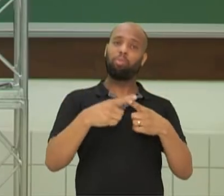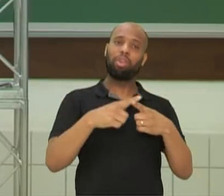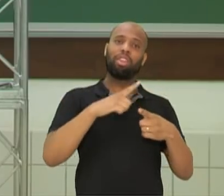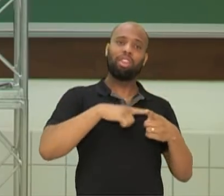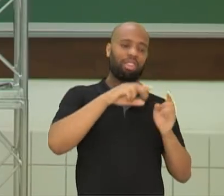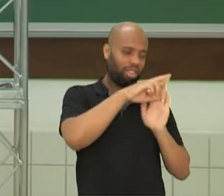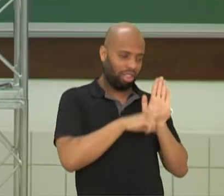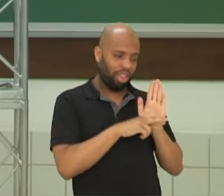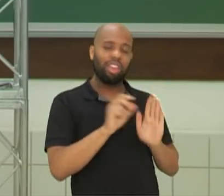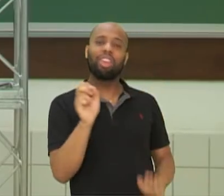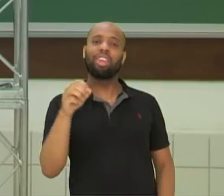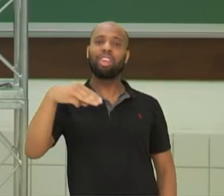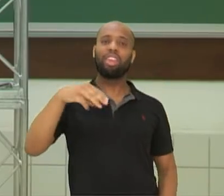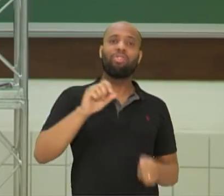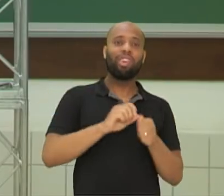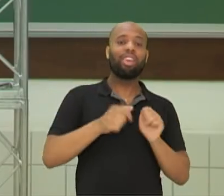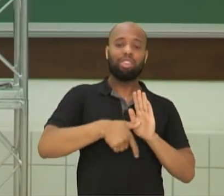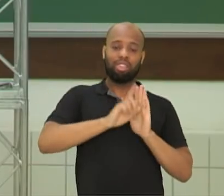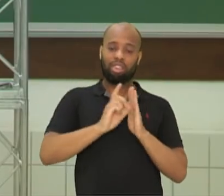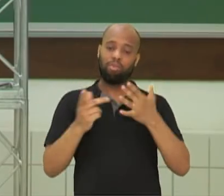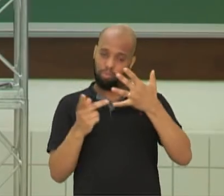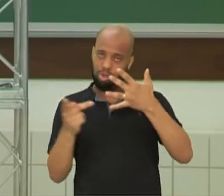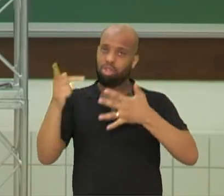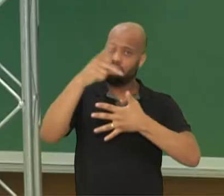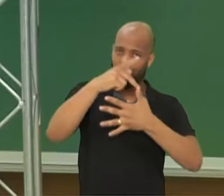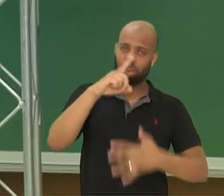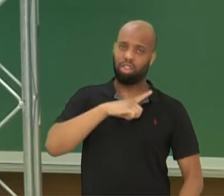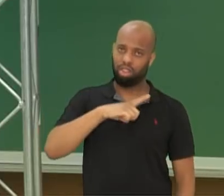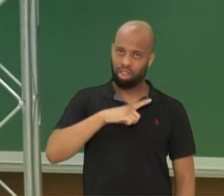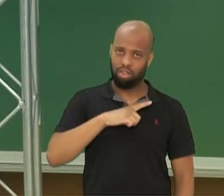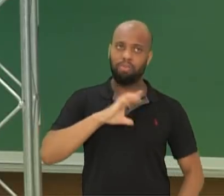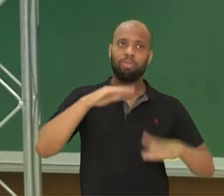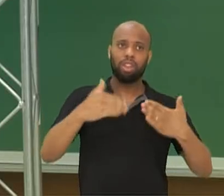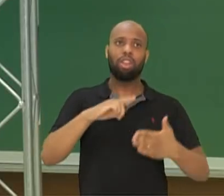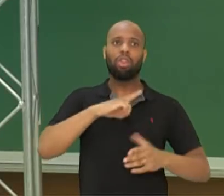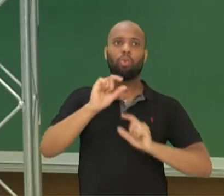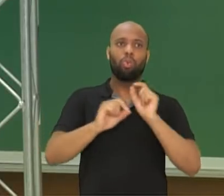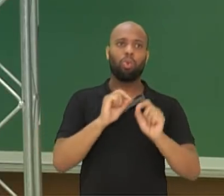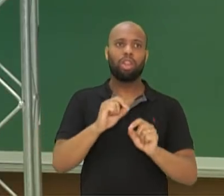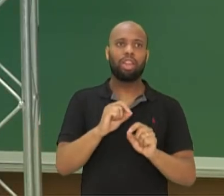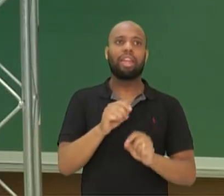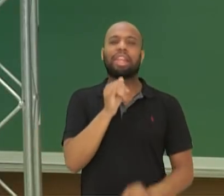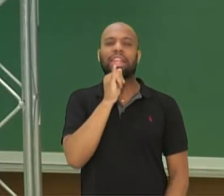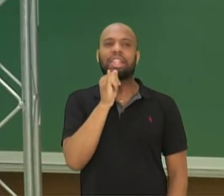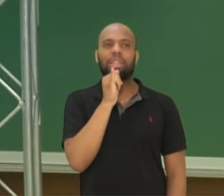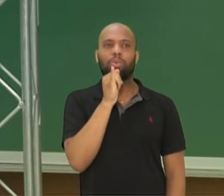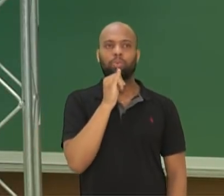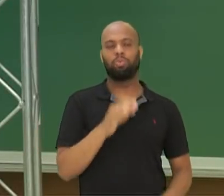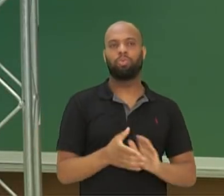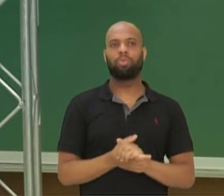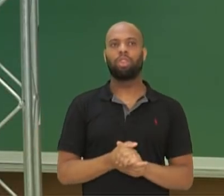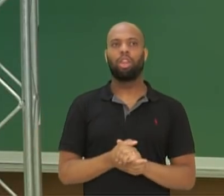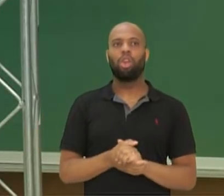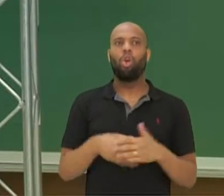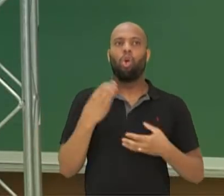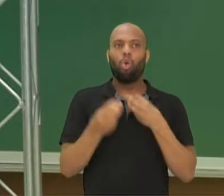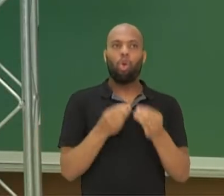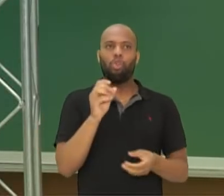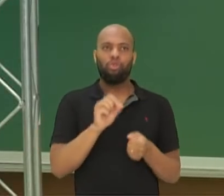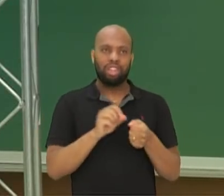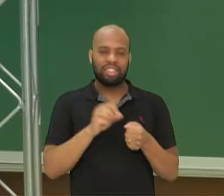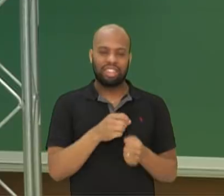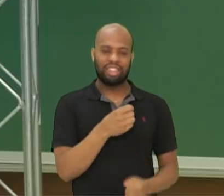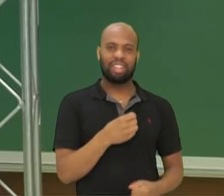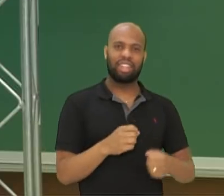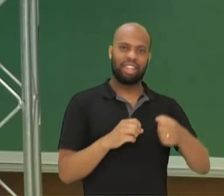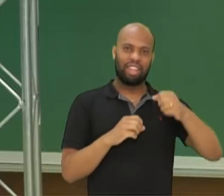propriedades, né, nas operações. E quando a gente fala de prioridade, quer dizer que não tem como você resolver o 3 elevado a 2,